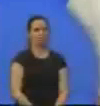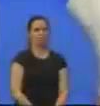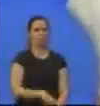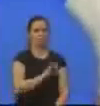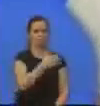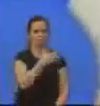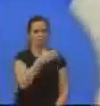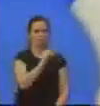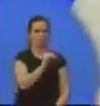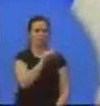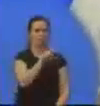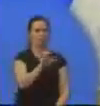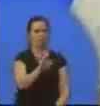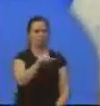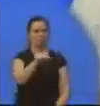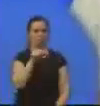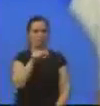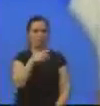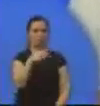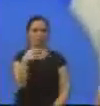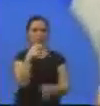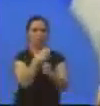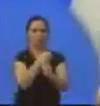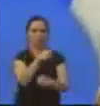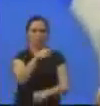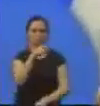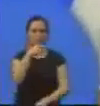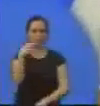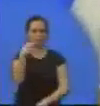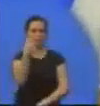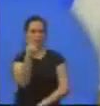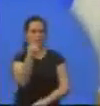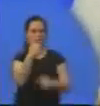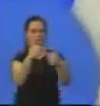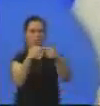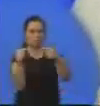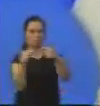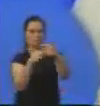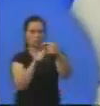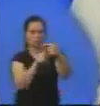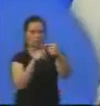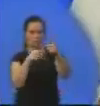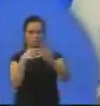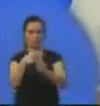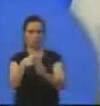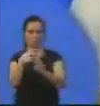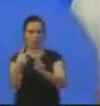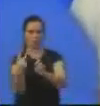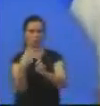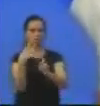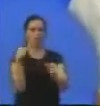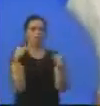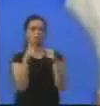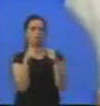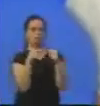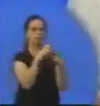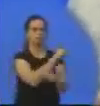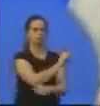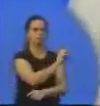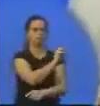A função f de x igual a x menos 1 sobre x mais 2 tem domínio igual